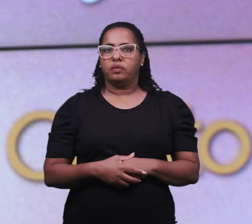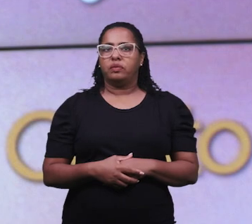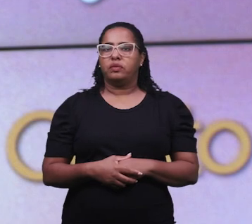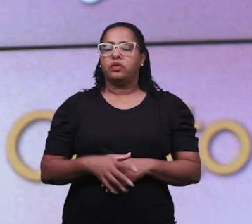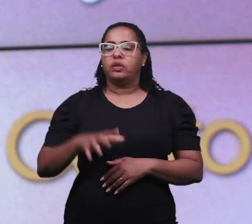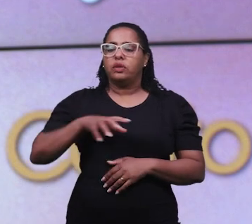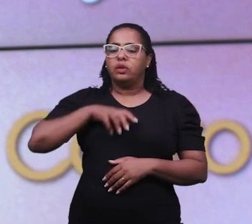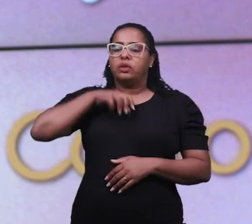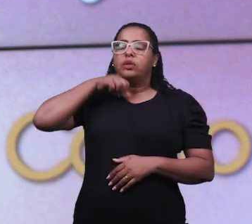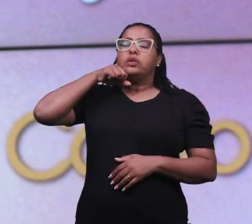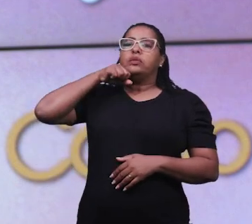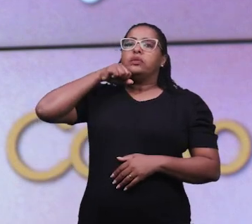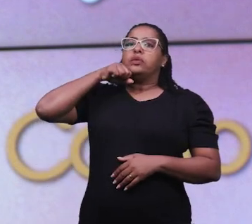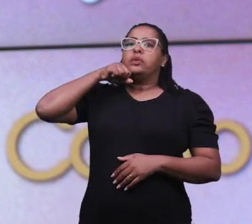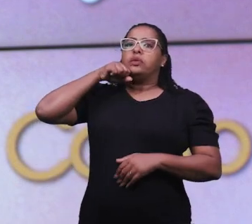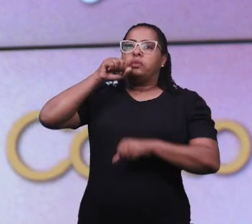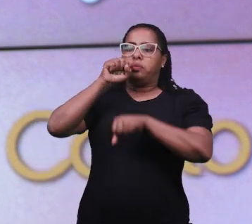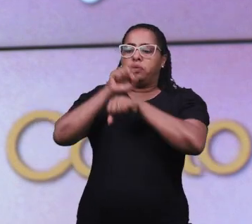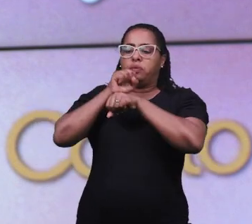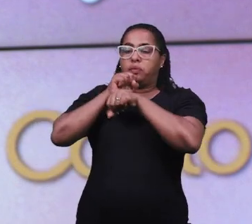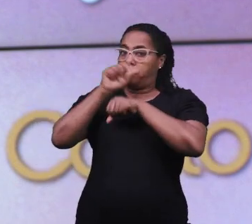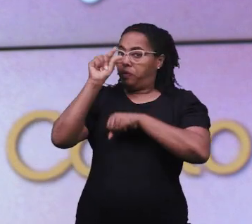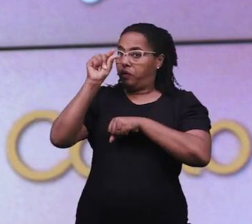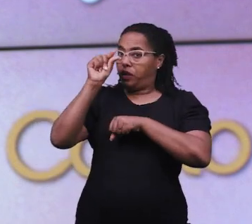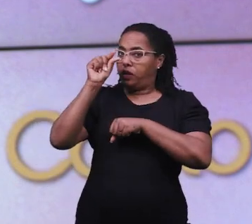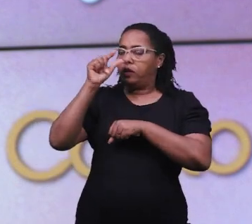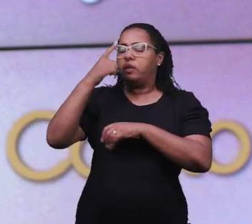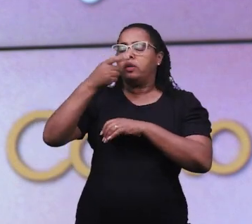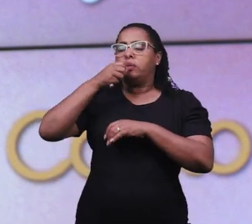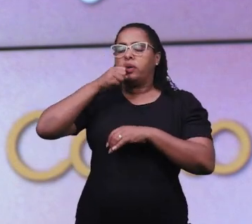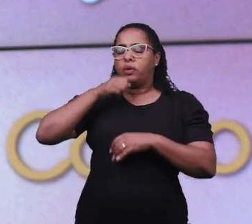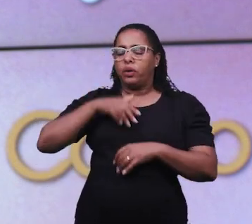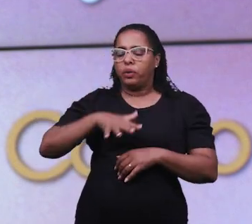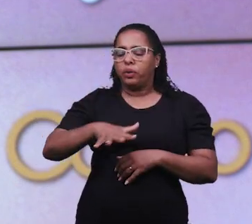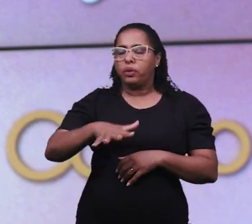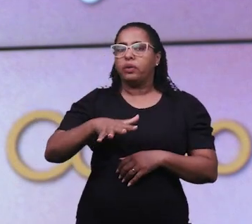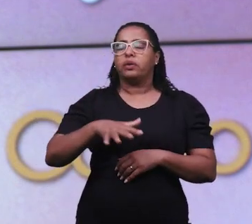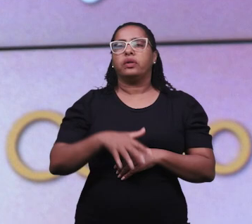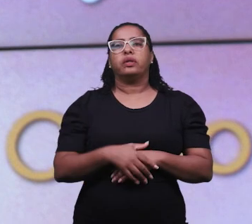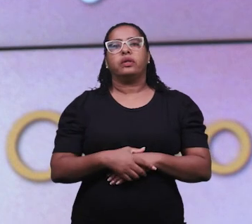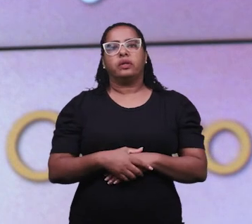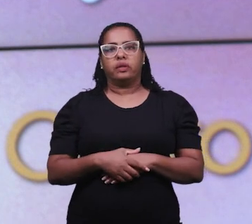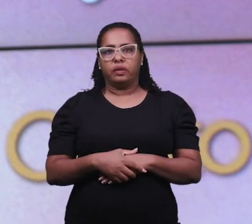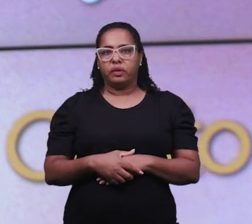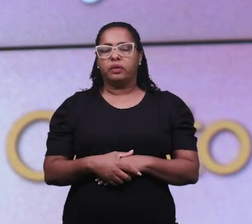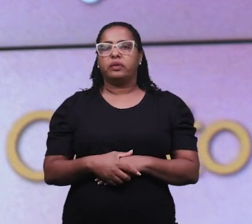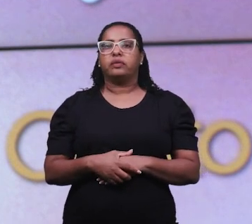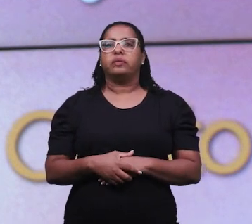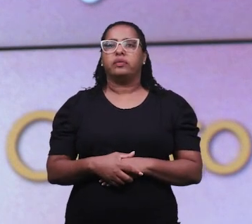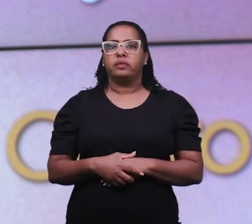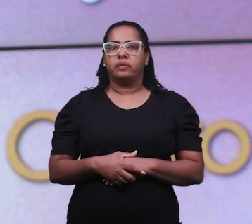Inspira, segura um pouquinho, sente esse espaço aberto. Depois solta o ar.